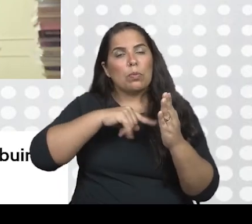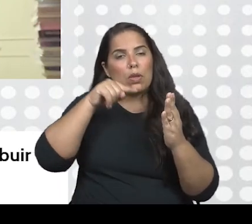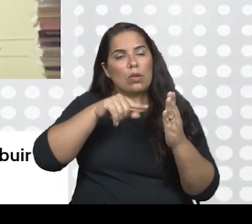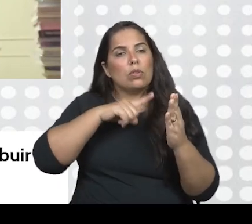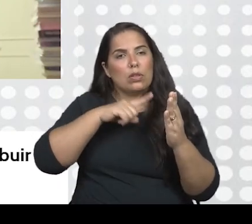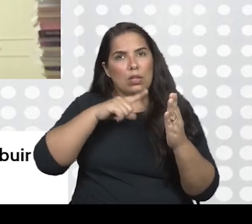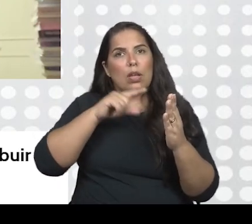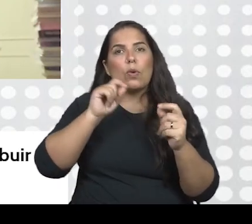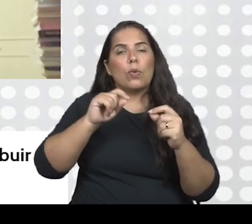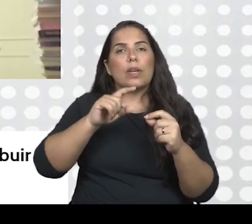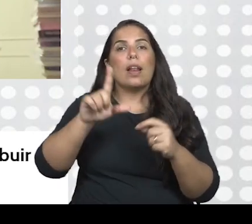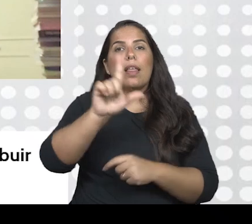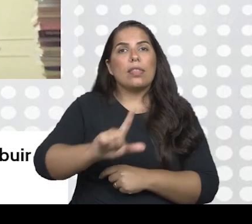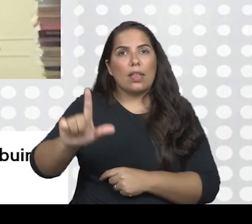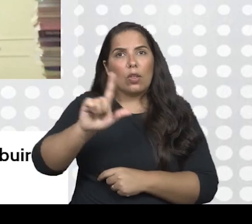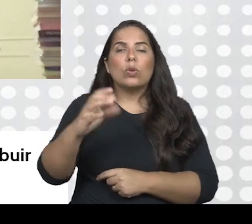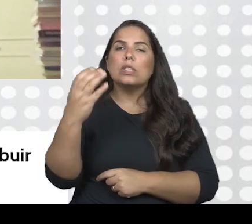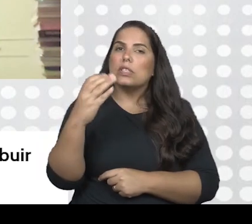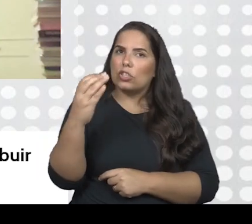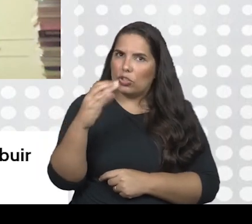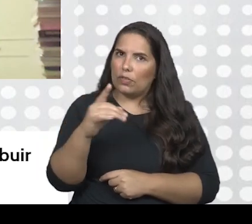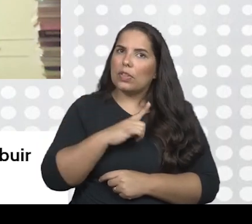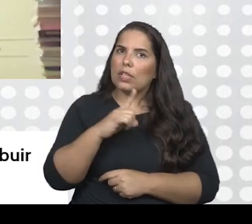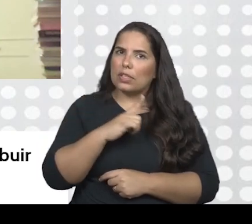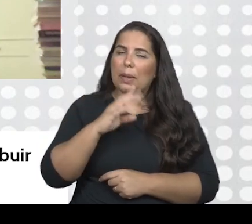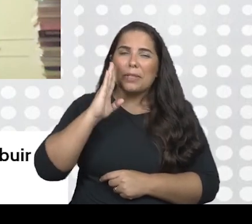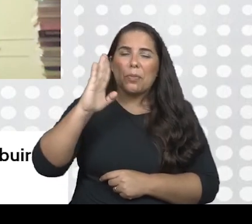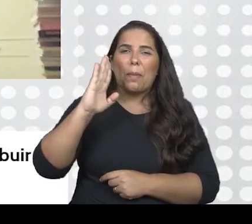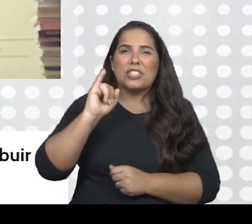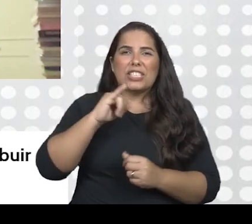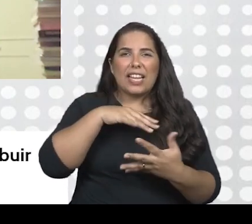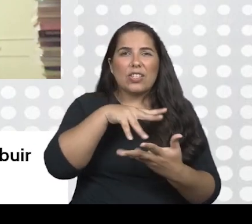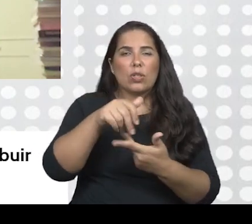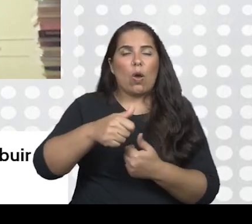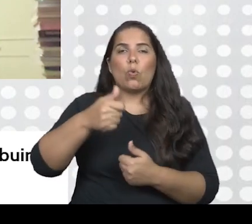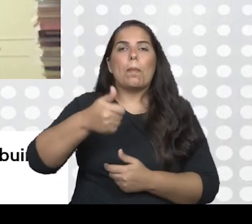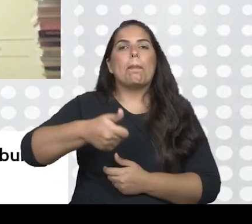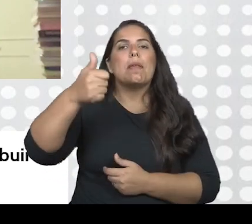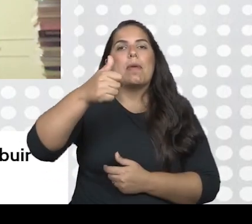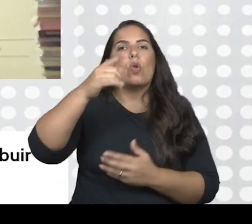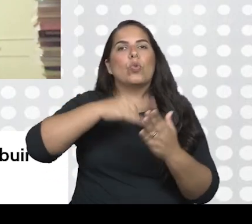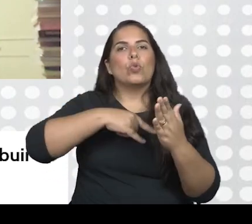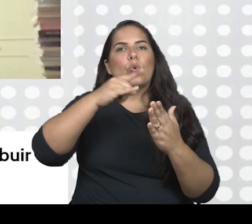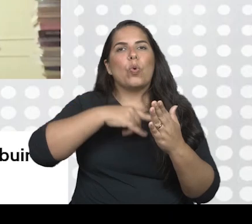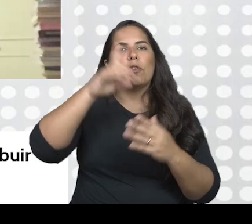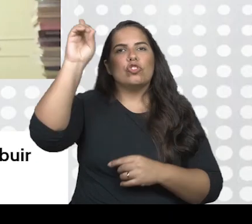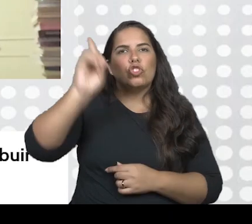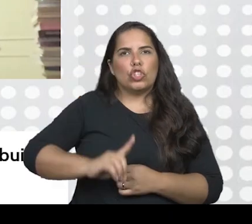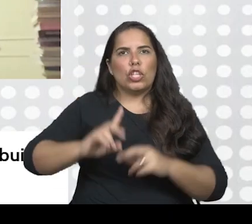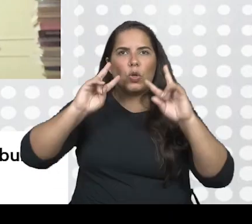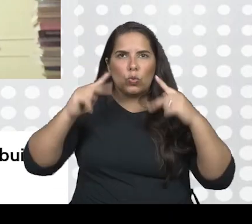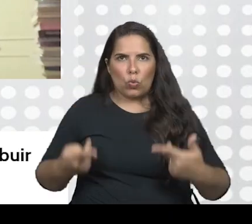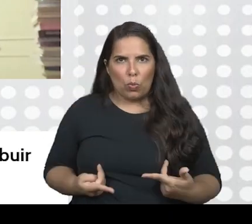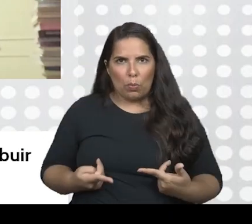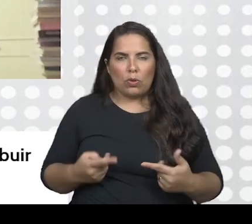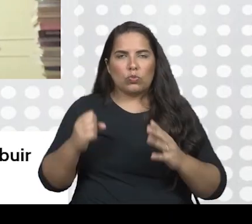ele é reconhecido na literatura científica, principalmente internacional, como o primeiro documento de direitos